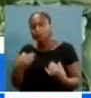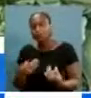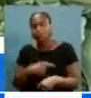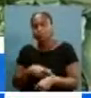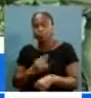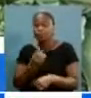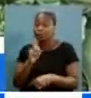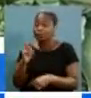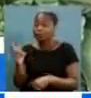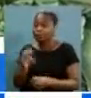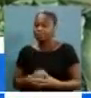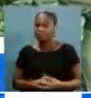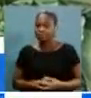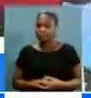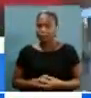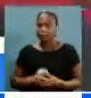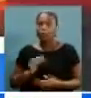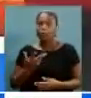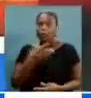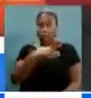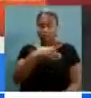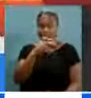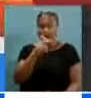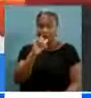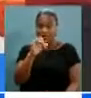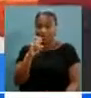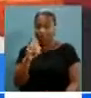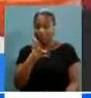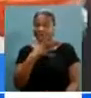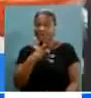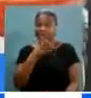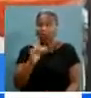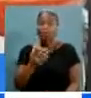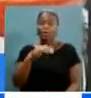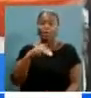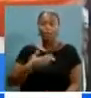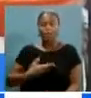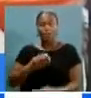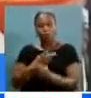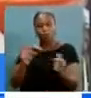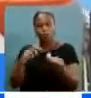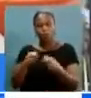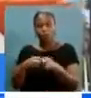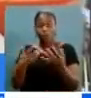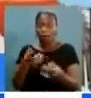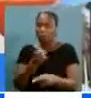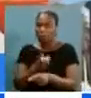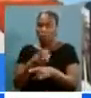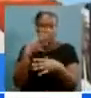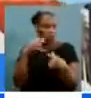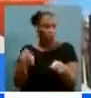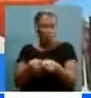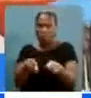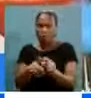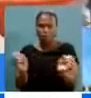frequência para São Vicente. Canto o PICV estava, se falava, mas dia que o MPD entrava, está resolvendo esse problema. Mas fica tudo normal.